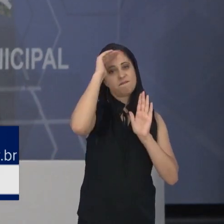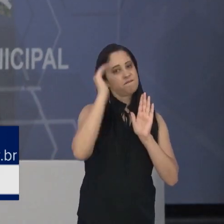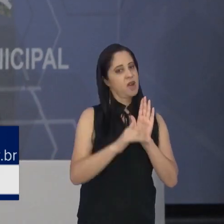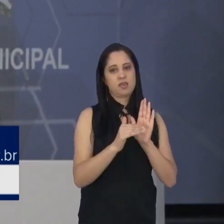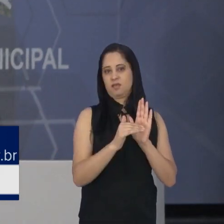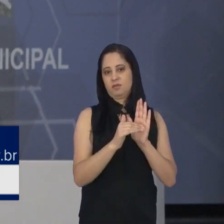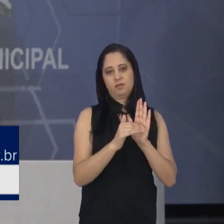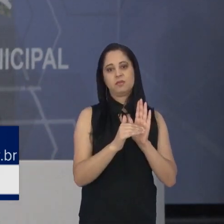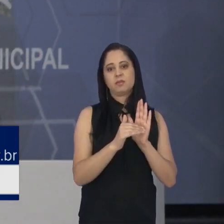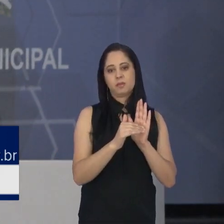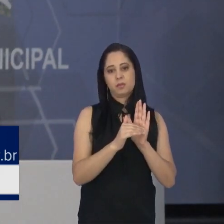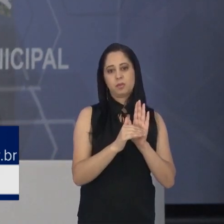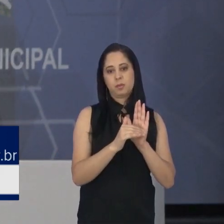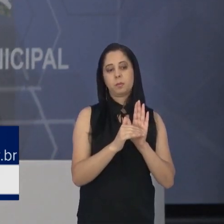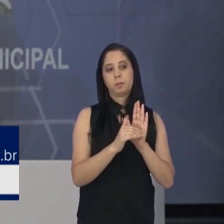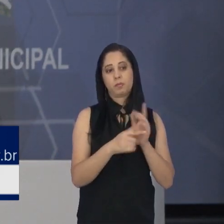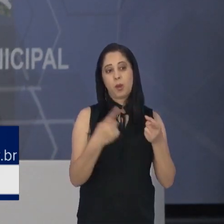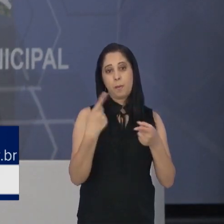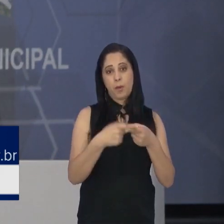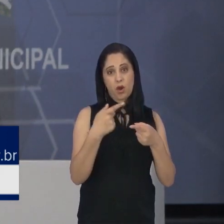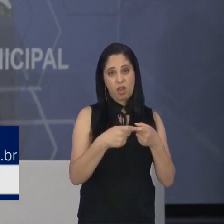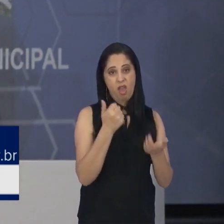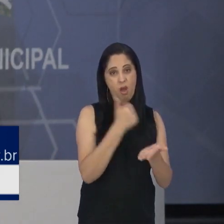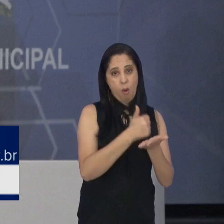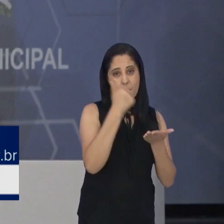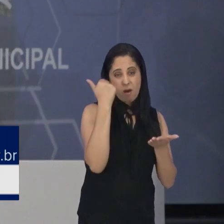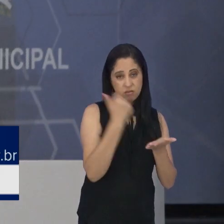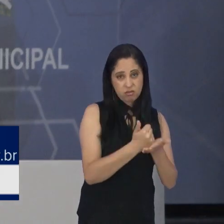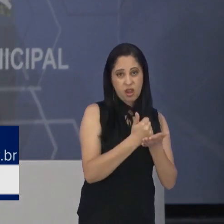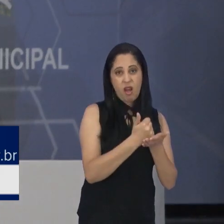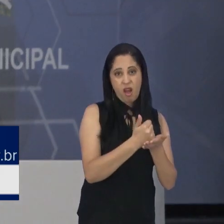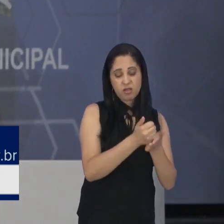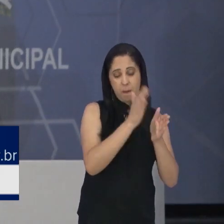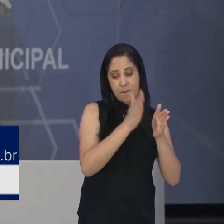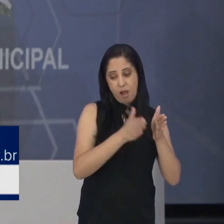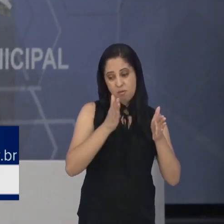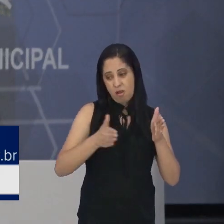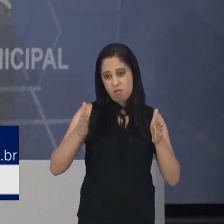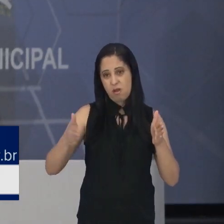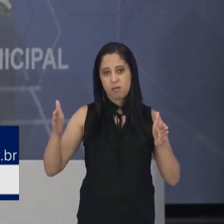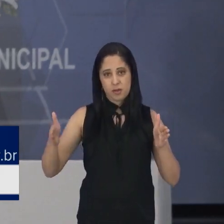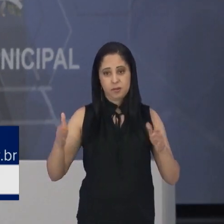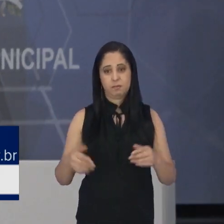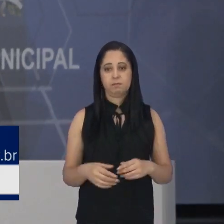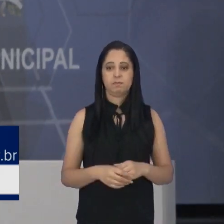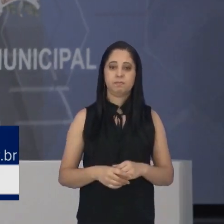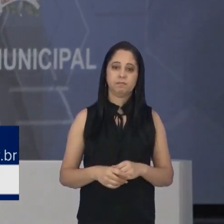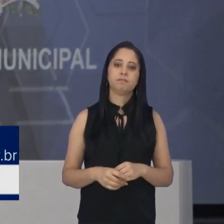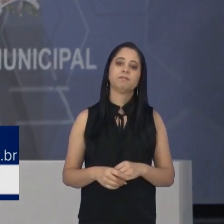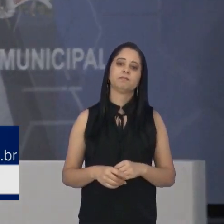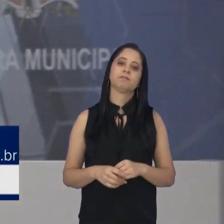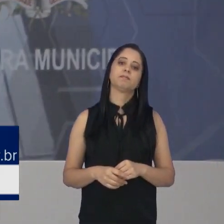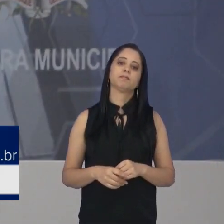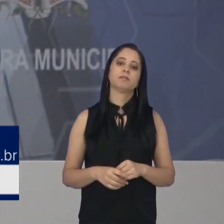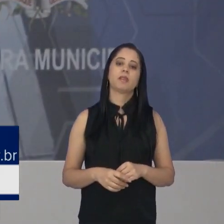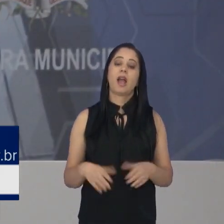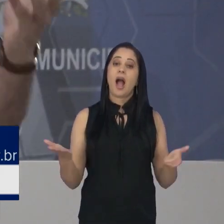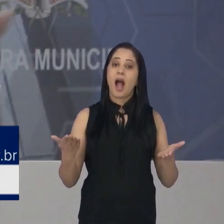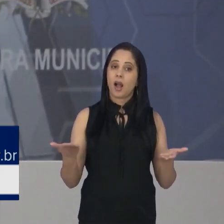tomou ao prorrogar o contrato sem previsão na legislação municipal. E daí eu